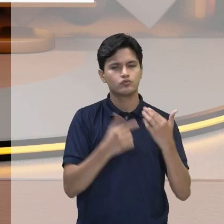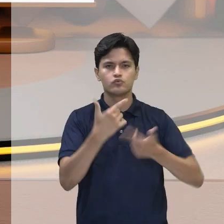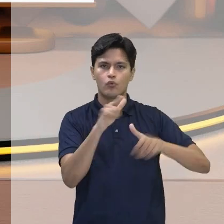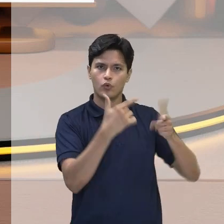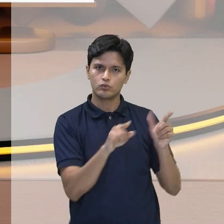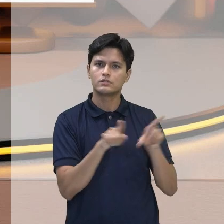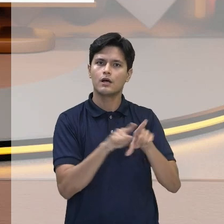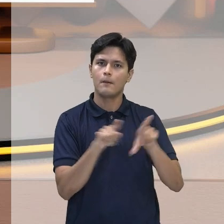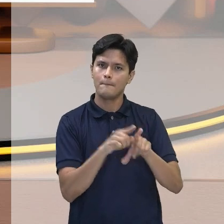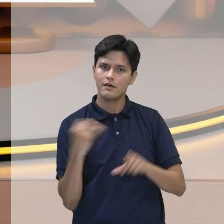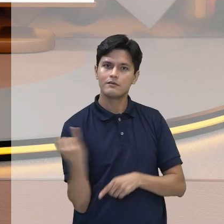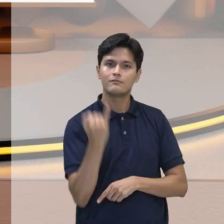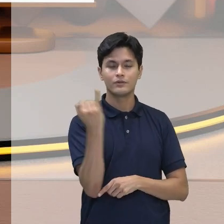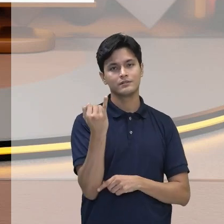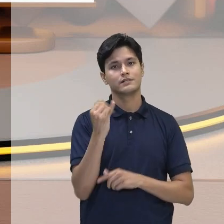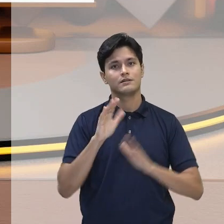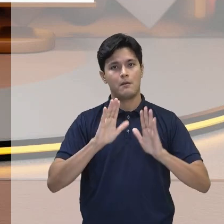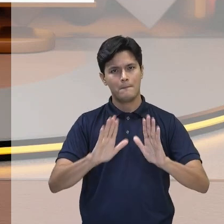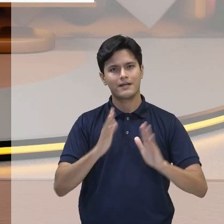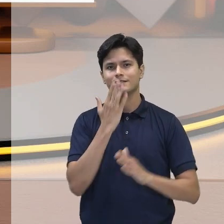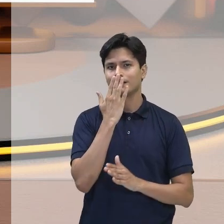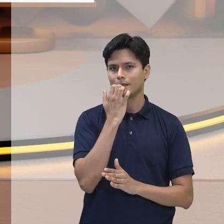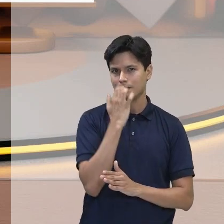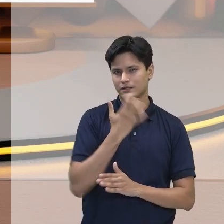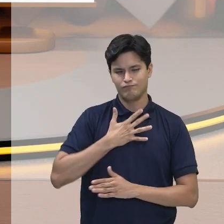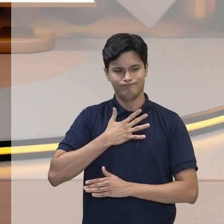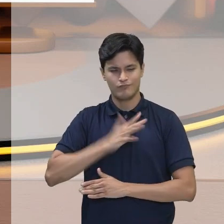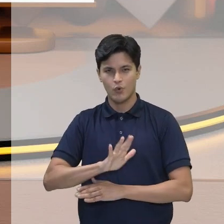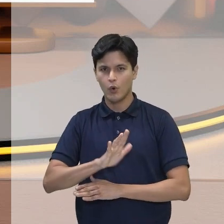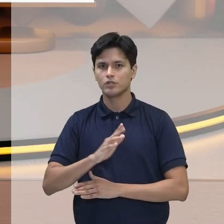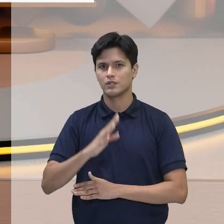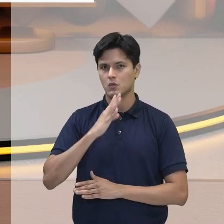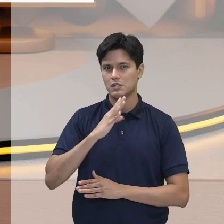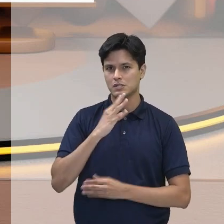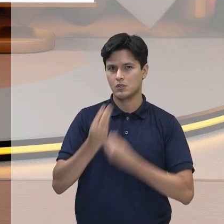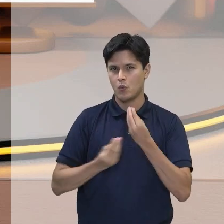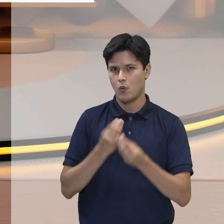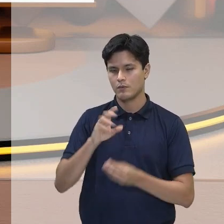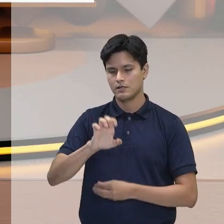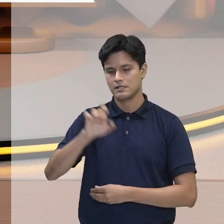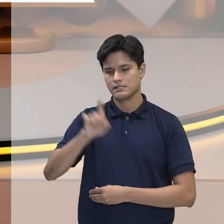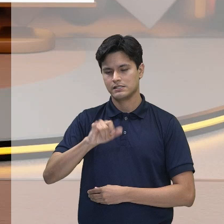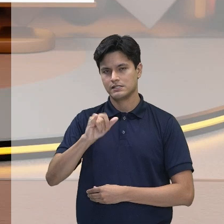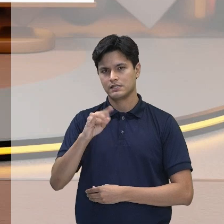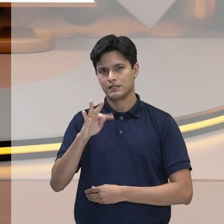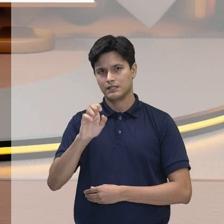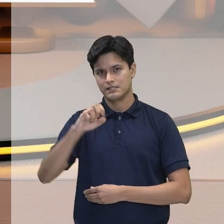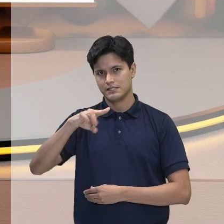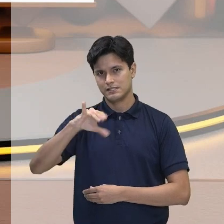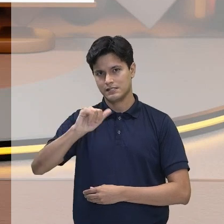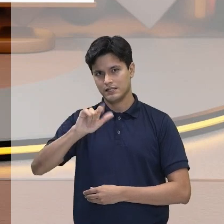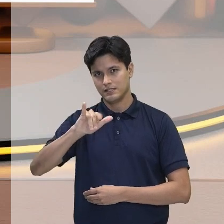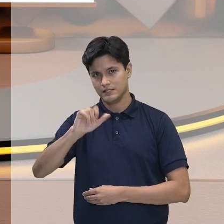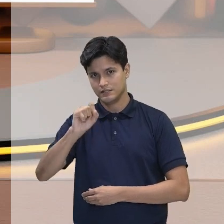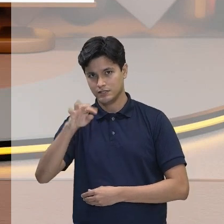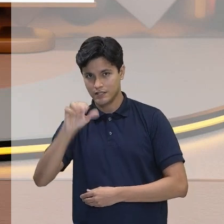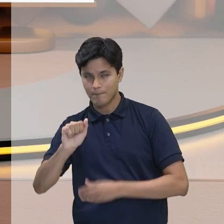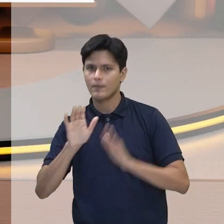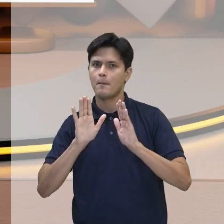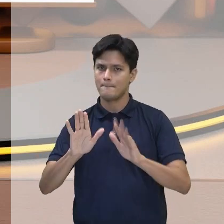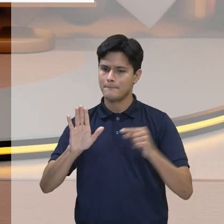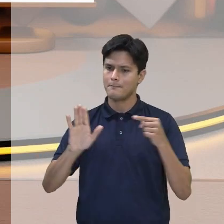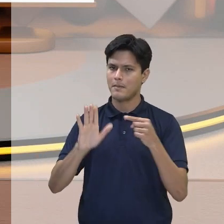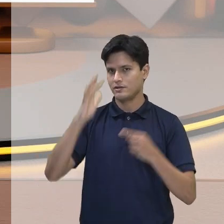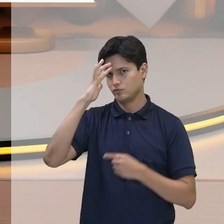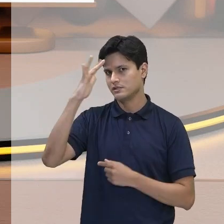aceita ser chamado de existencialista, né? Mas ele dá o pontapé para essa filosofia aí, a filosofia